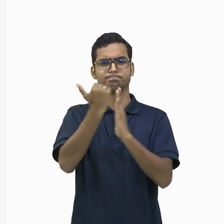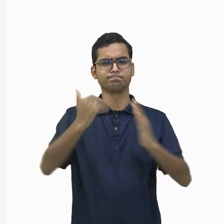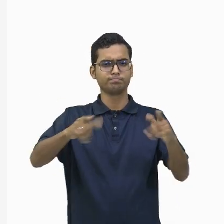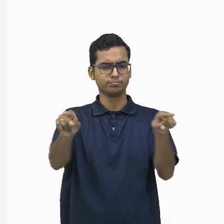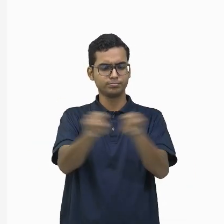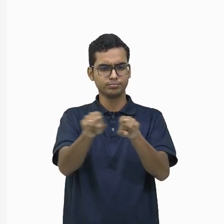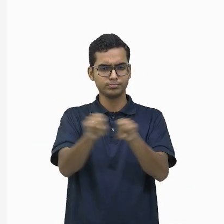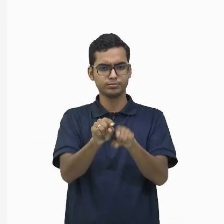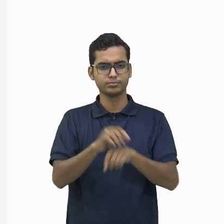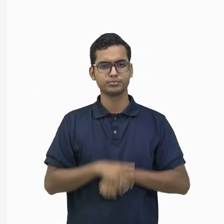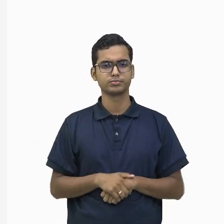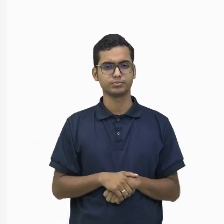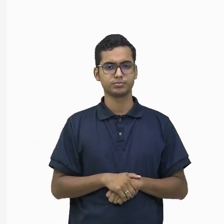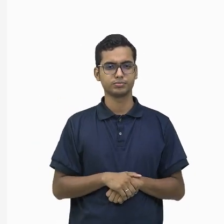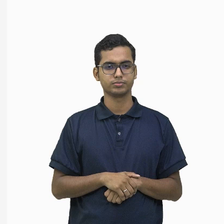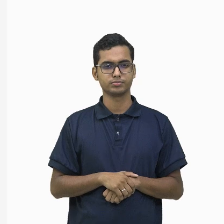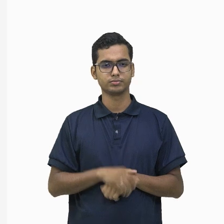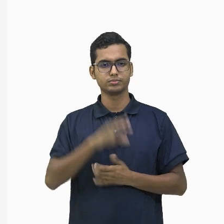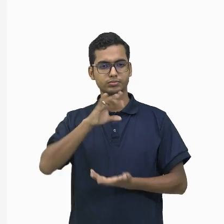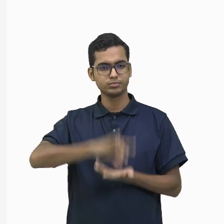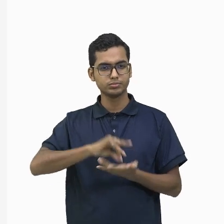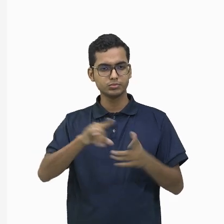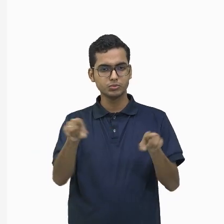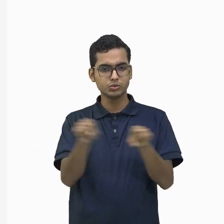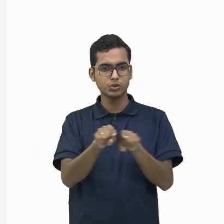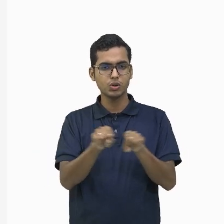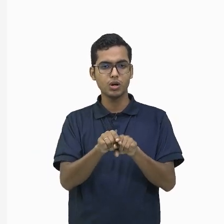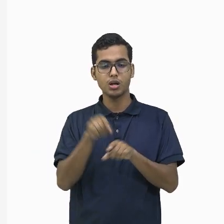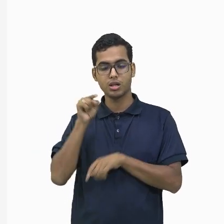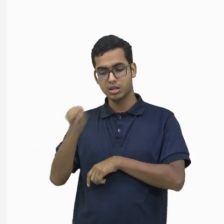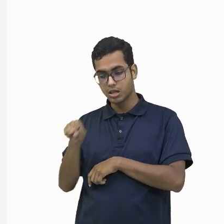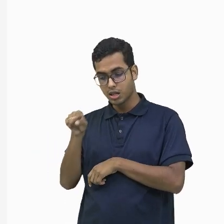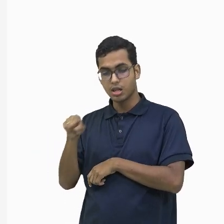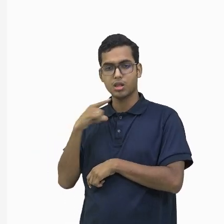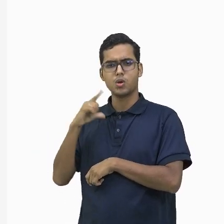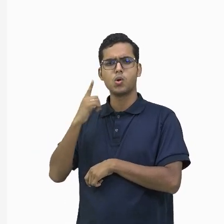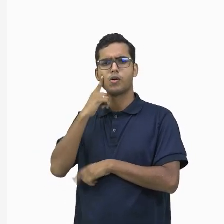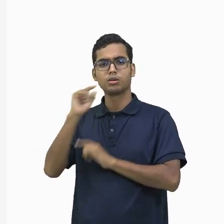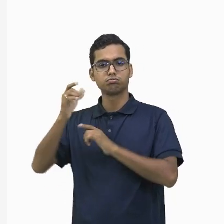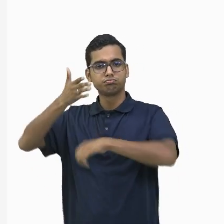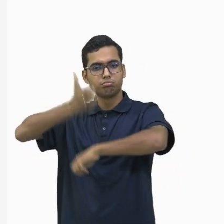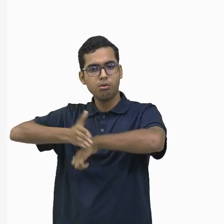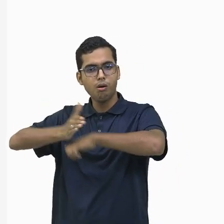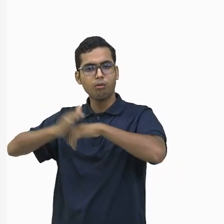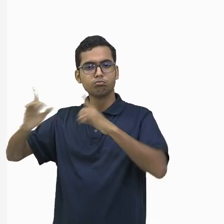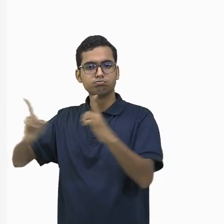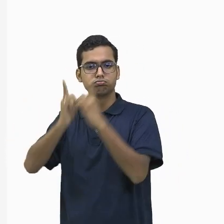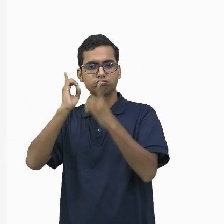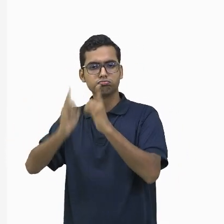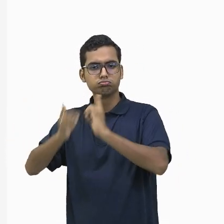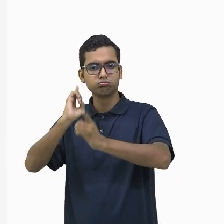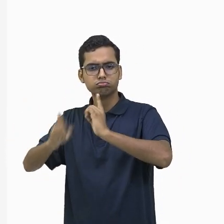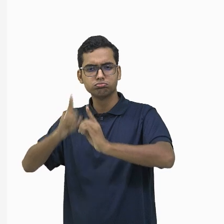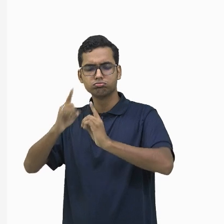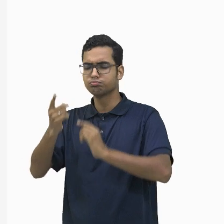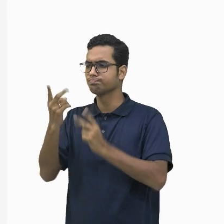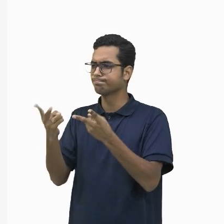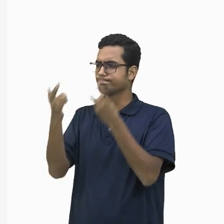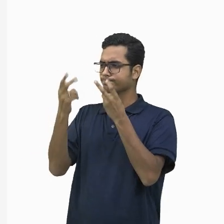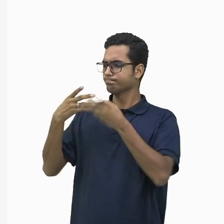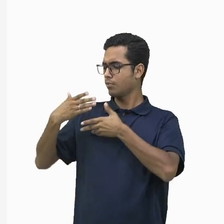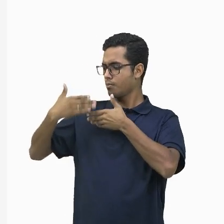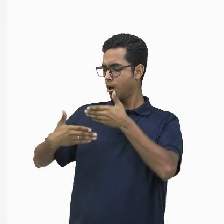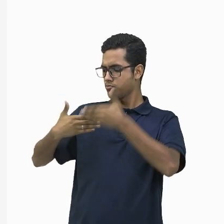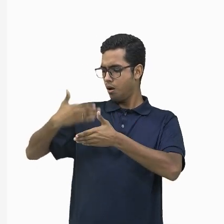ali exercícios mais dinâmicos e diferenciados você vai olhando para aqueles exercícios e vai percebendo que